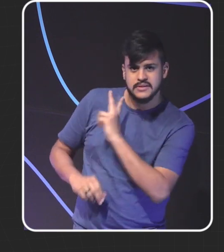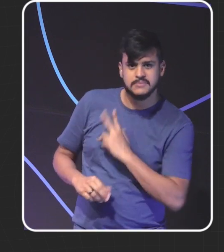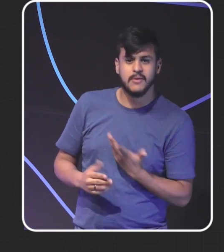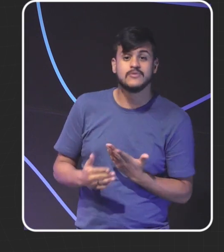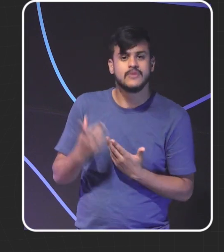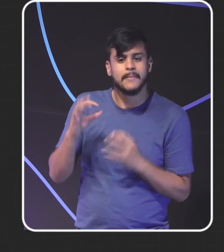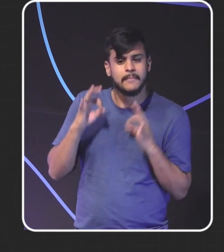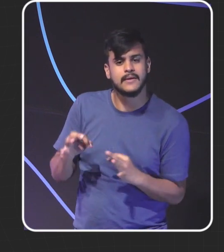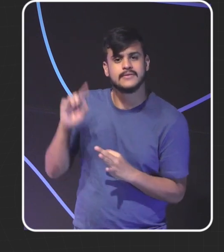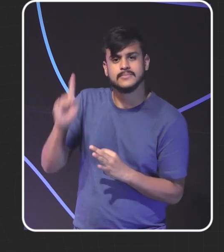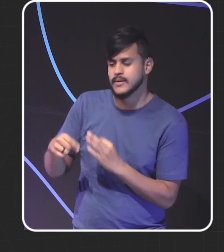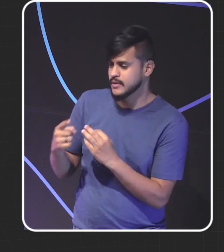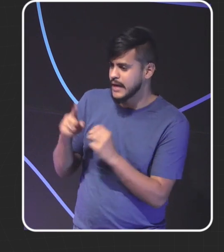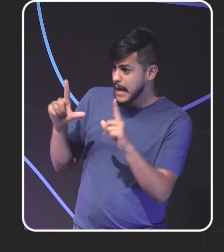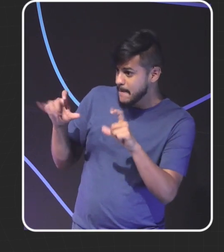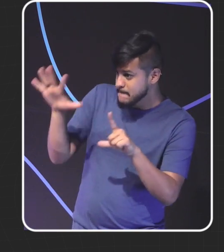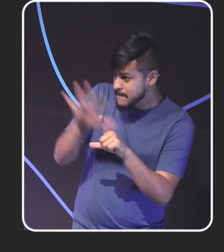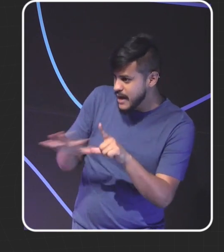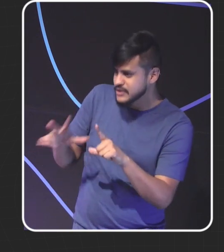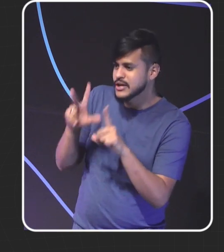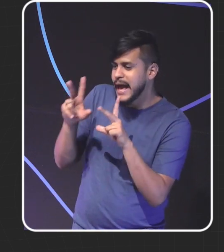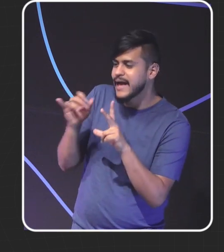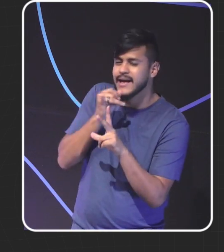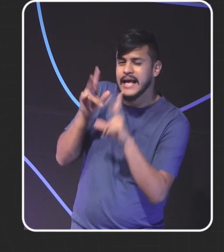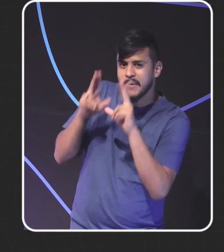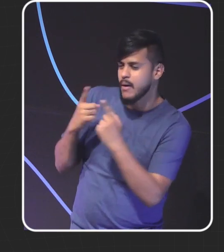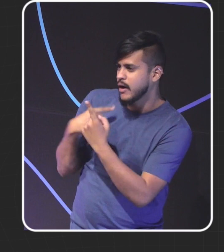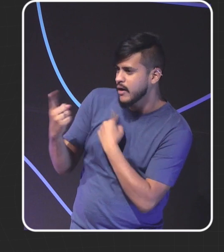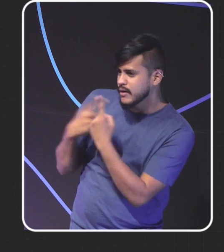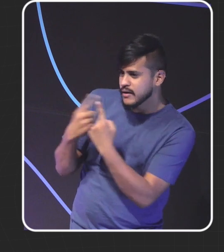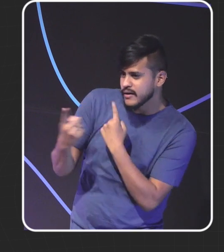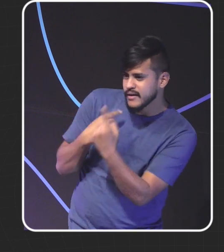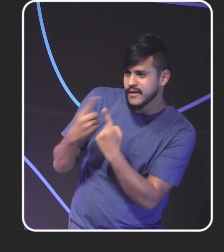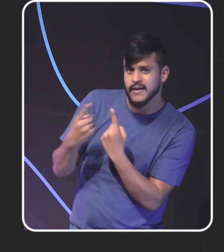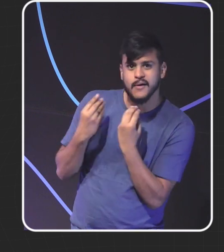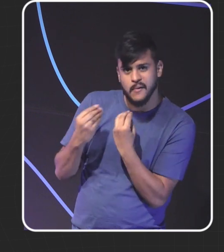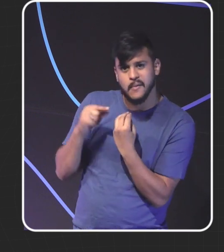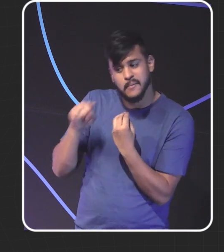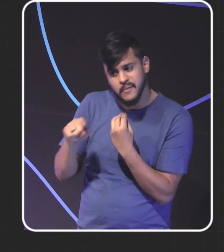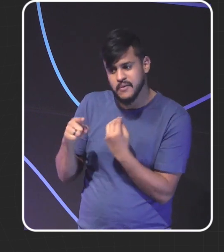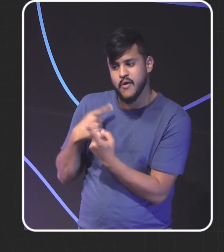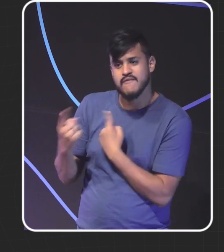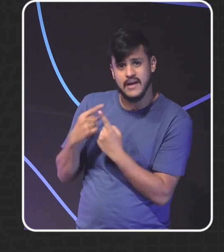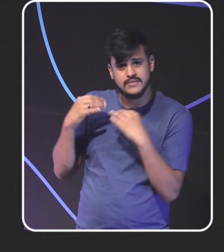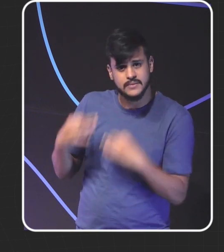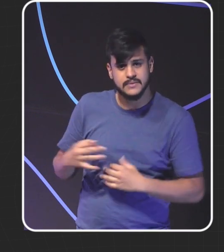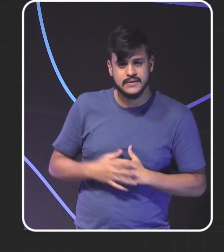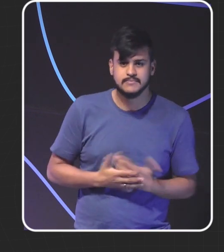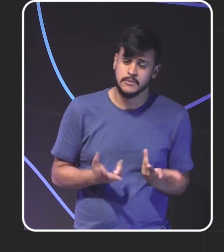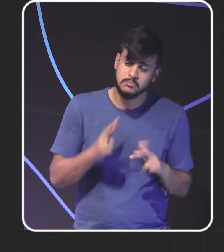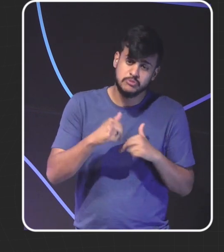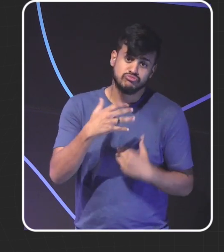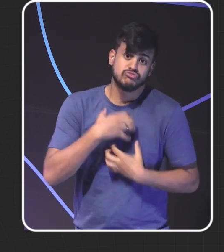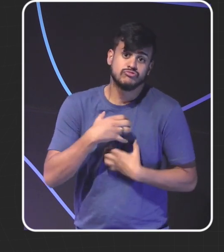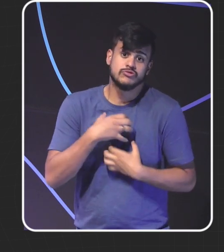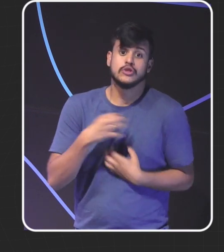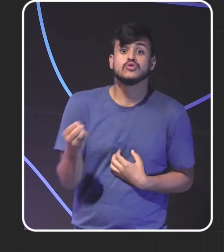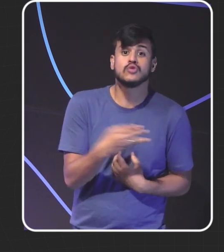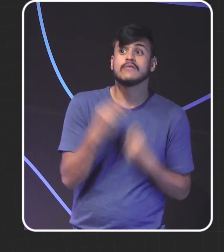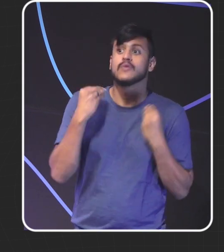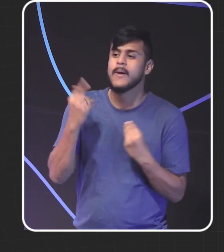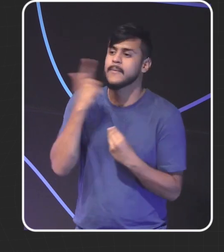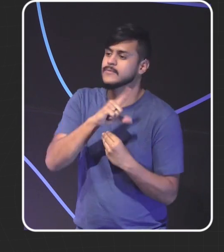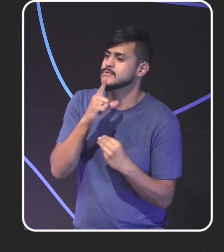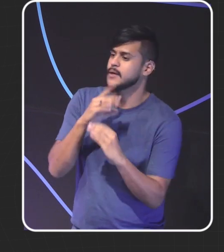dizer assim, interagir com a imagem a partir de um diálogo, sabe? Então é uma nova forma mesmo de interação.